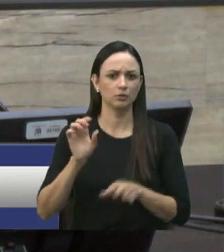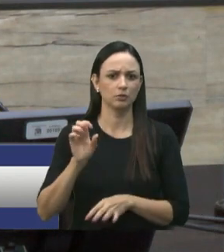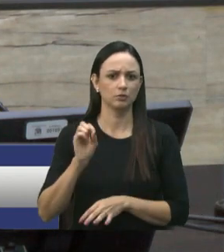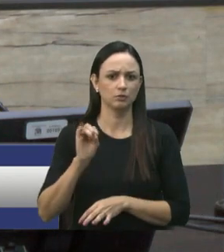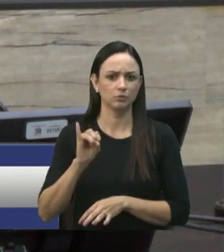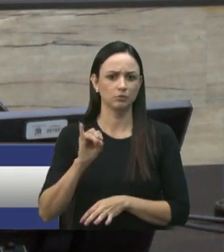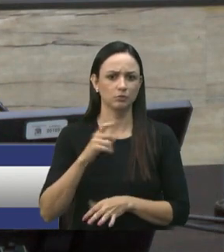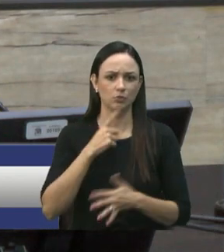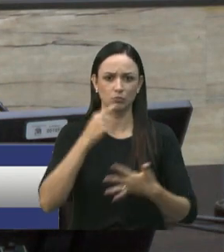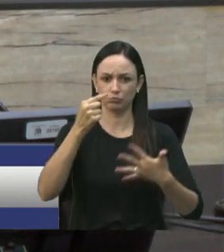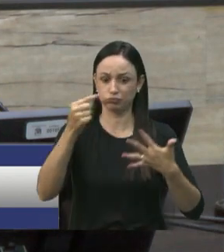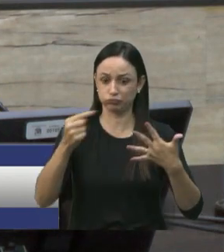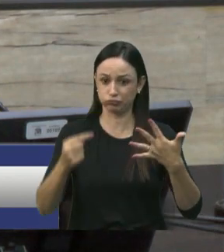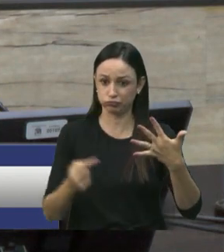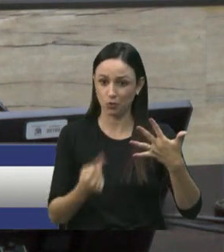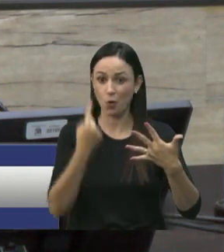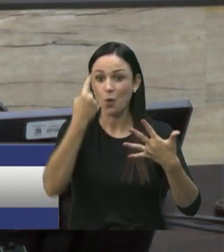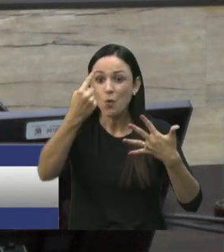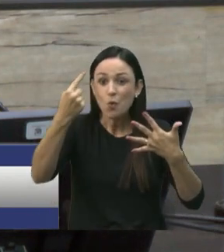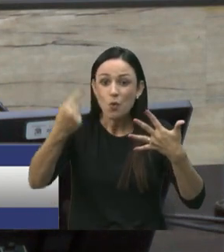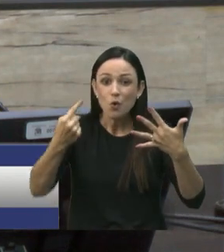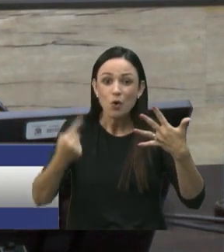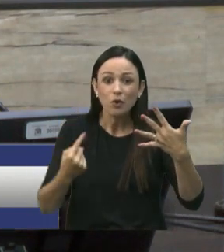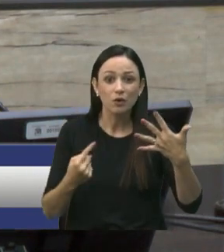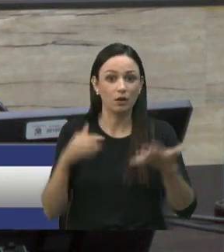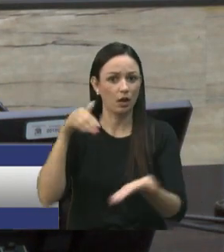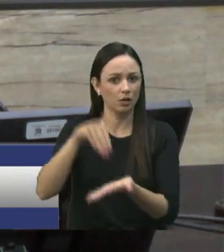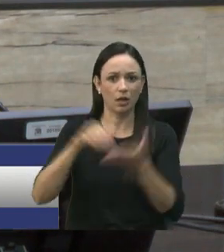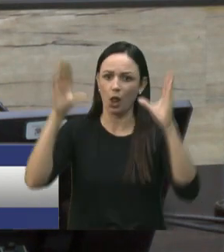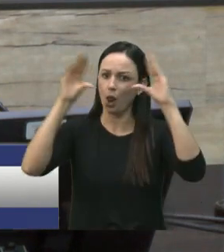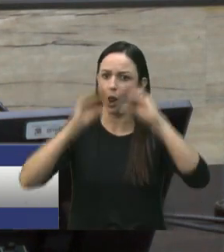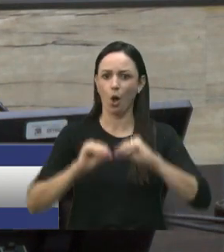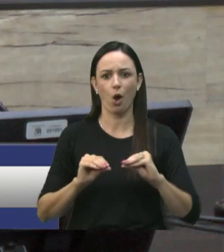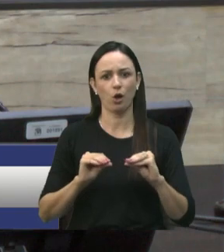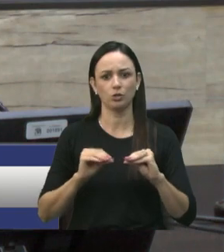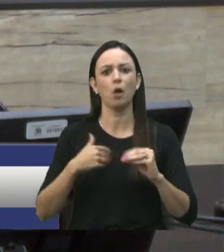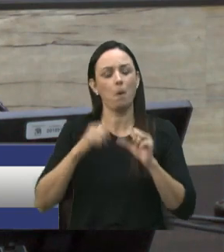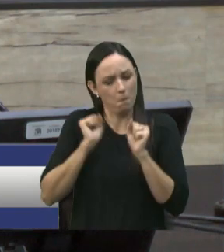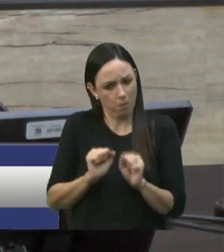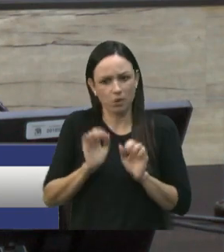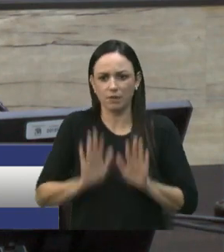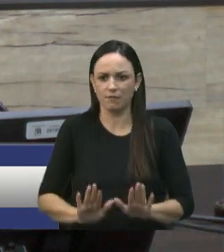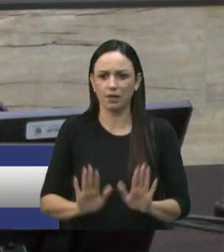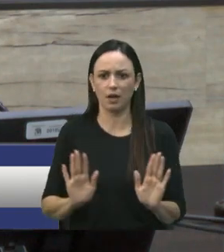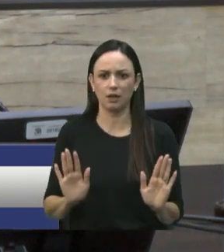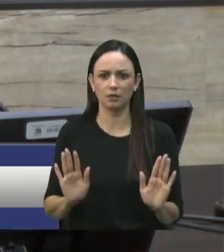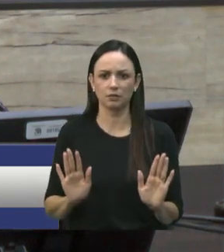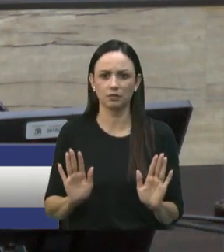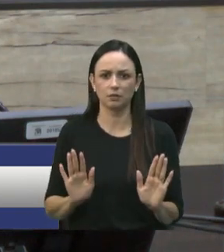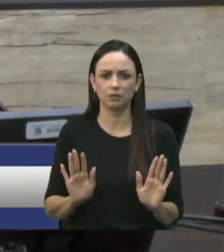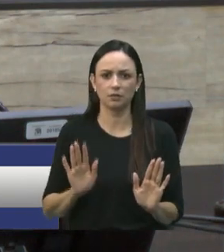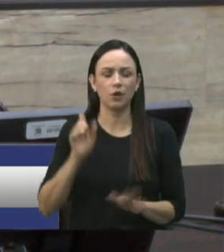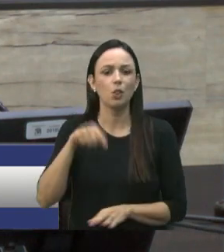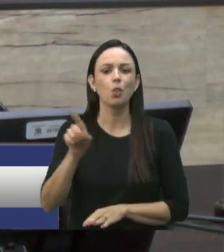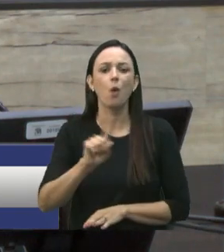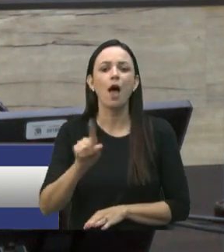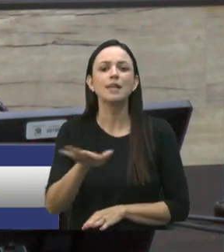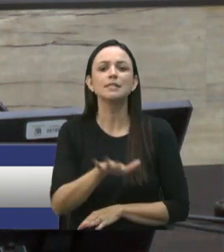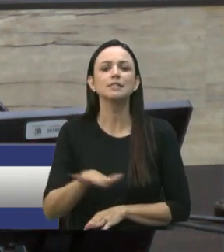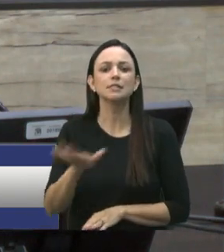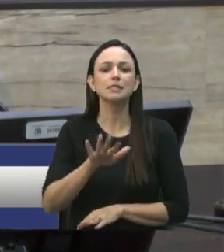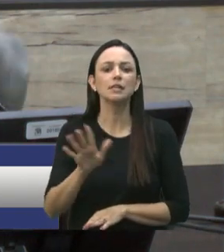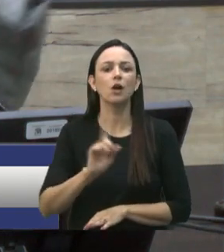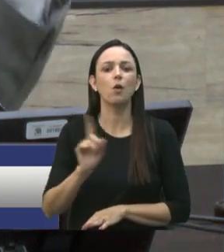for abrir uma por uma aqui agora para vocês, nós vamos ficar até a noite toda, eu posso ficar. Então, mas não é nessa situação que a gente